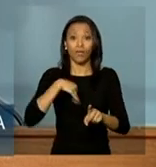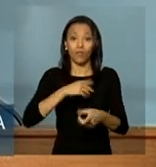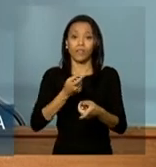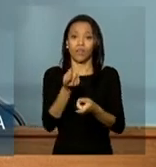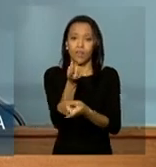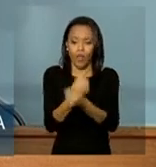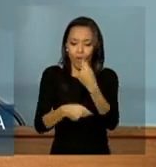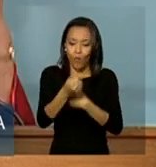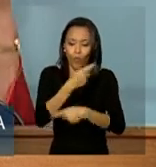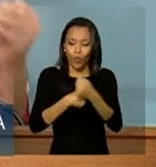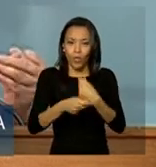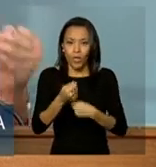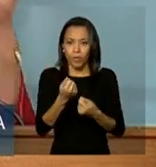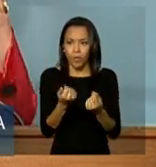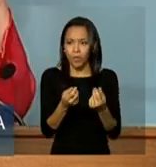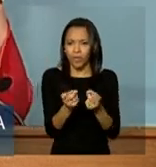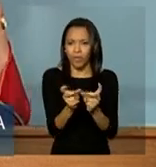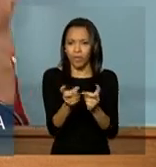economia. Então,